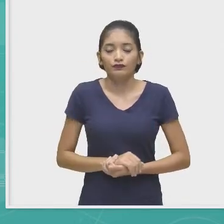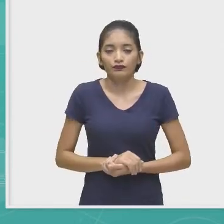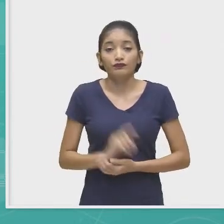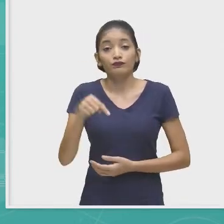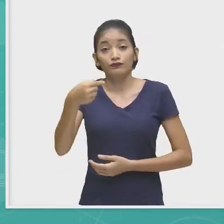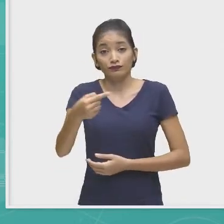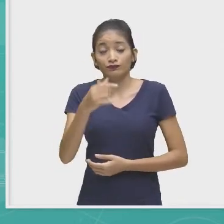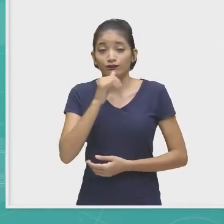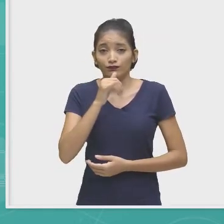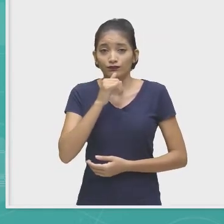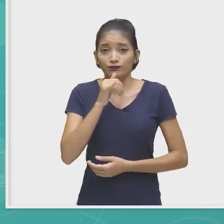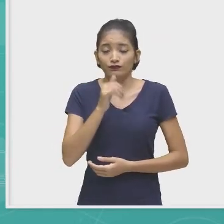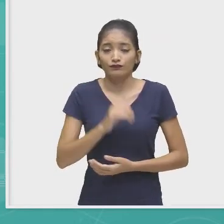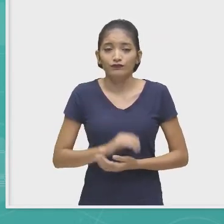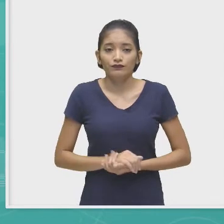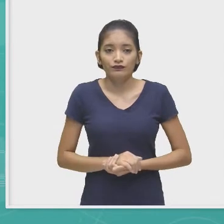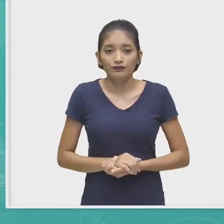exemplo.